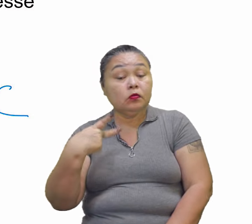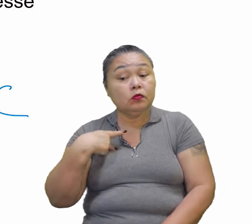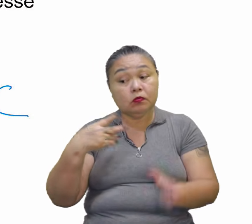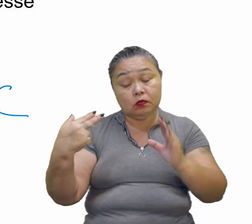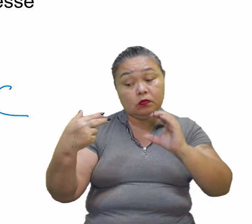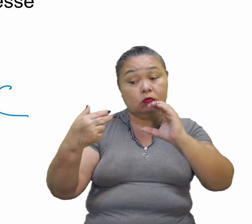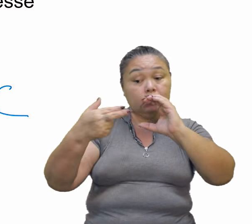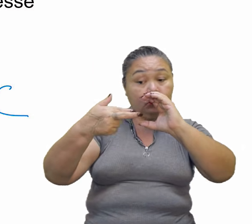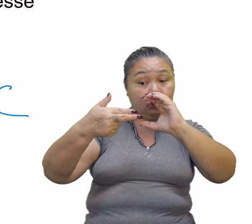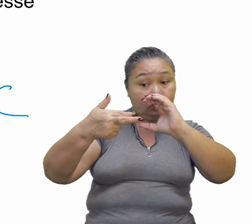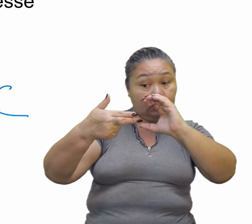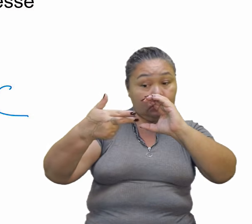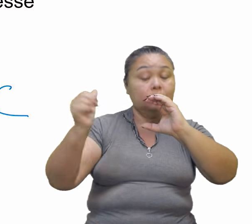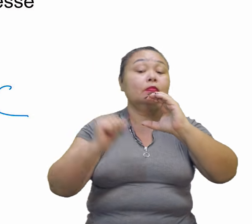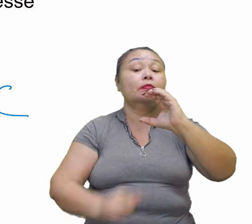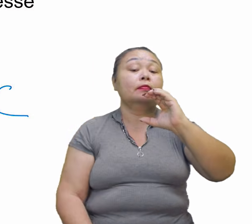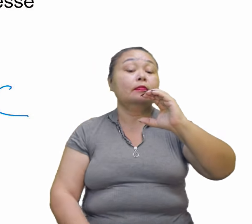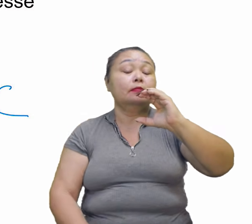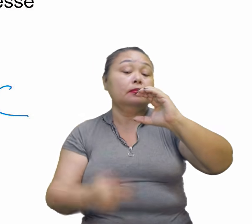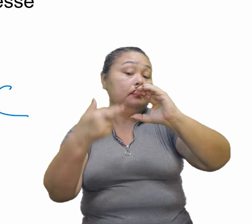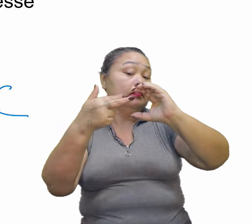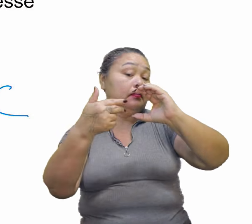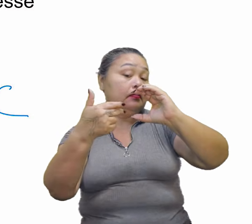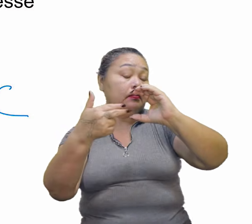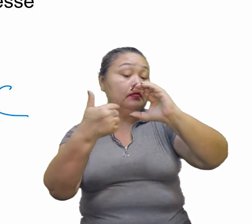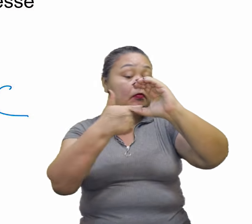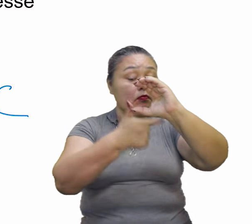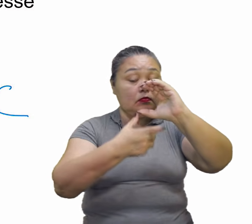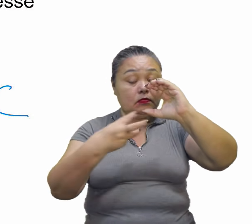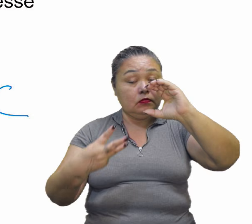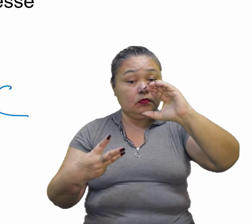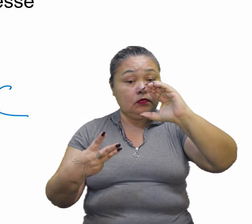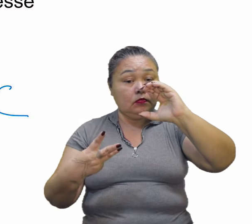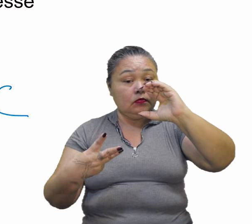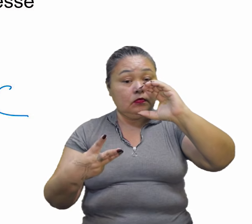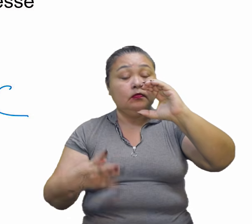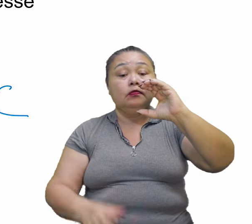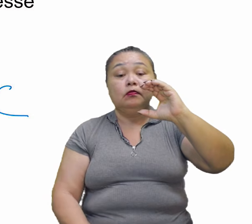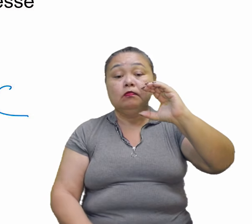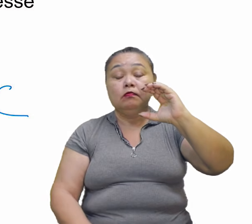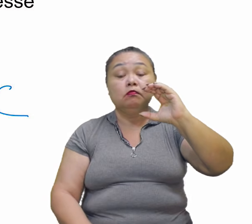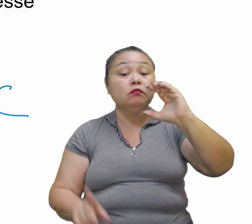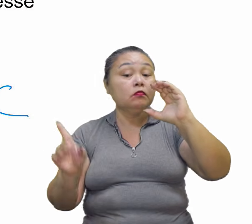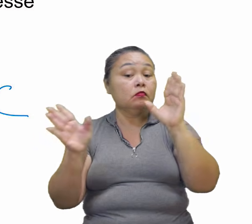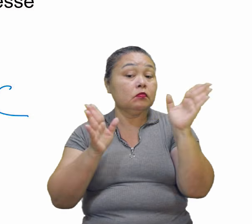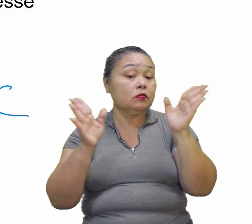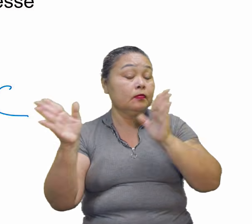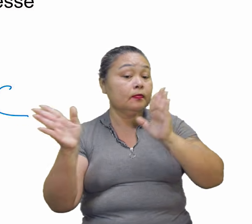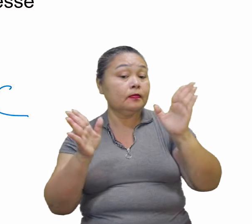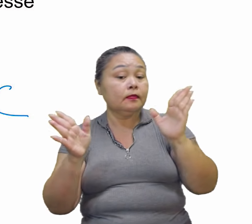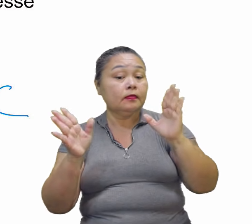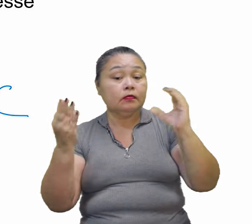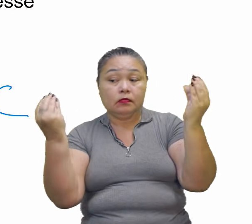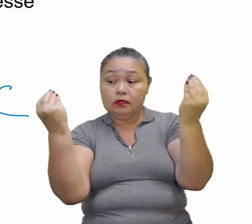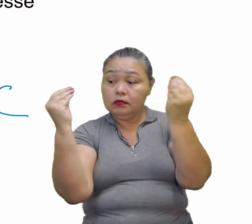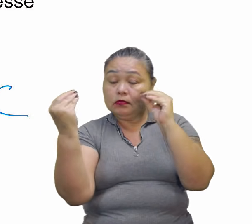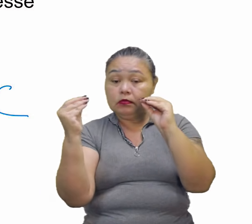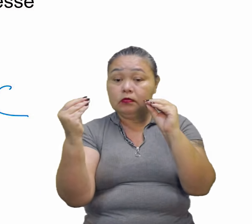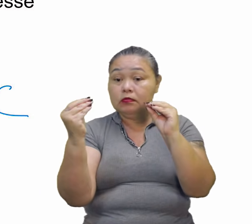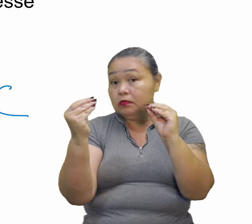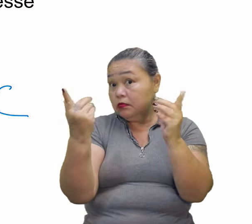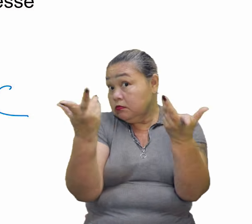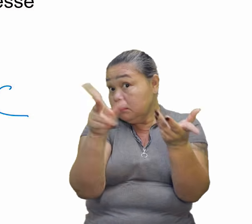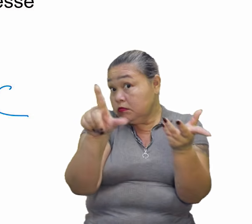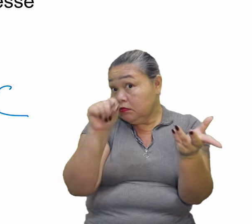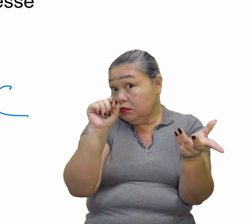tem ligação dupla. Quem vai ser o carbono 2 e 3? Nesse caso aqui, você está montando, é